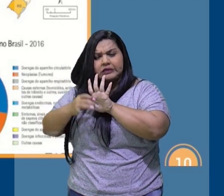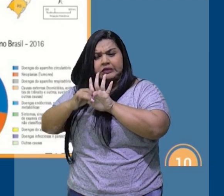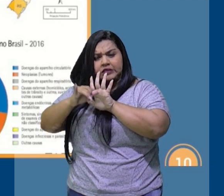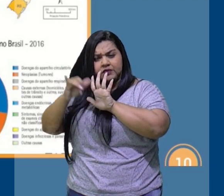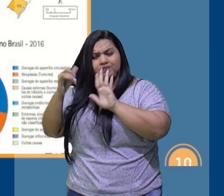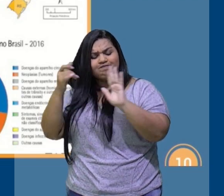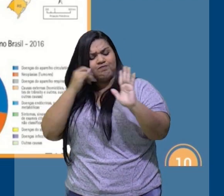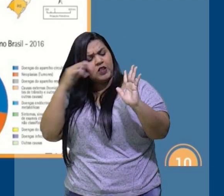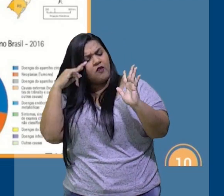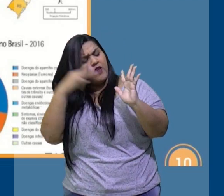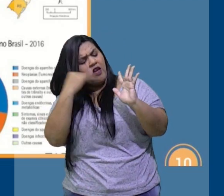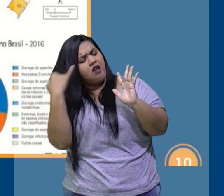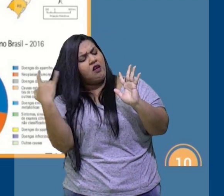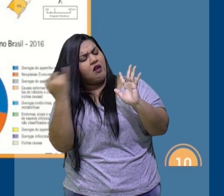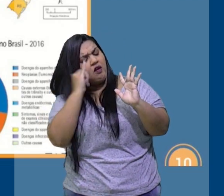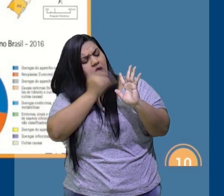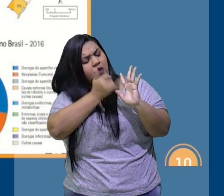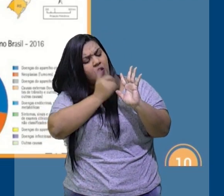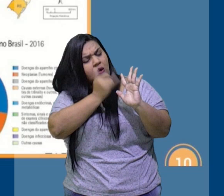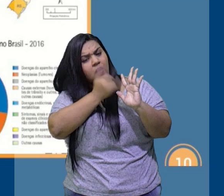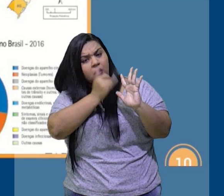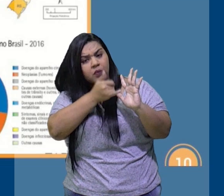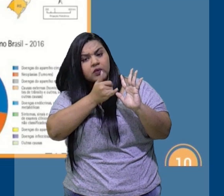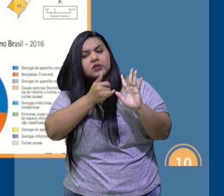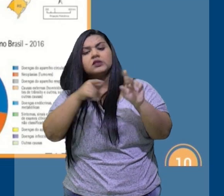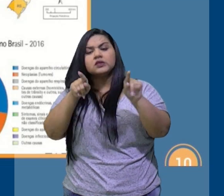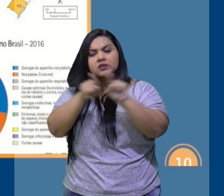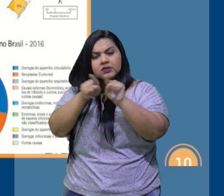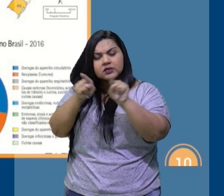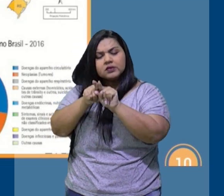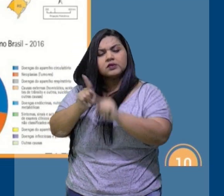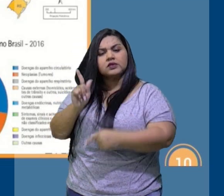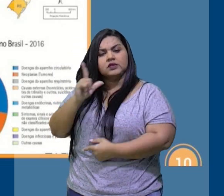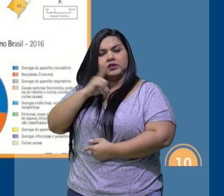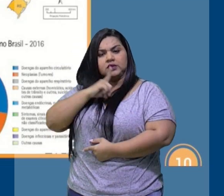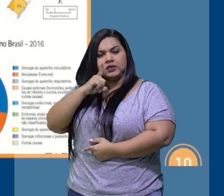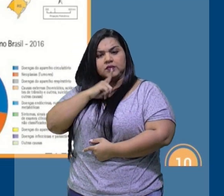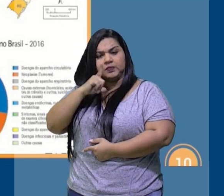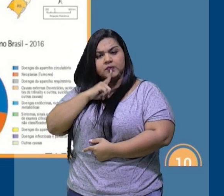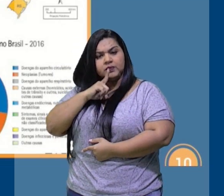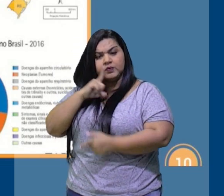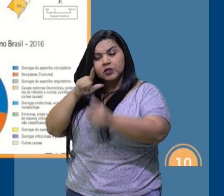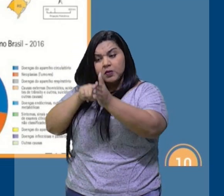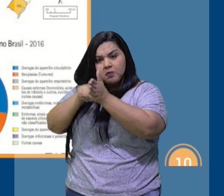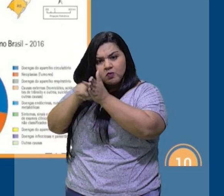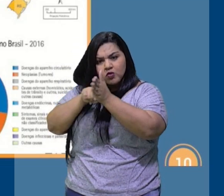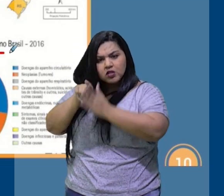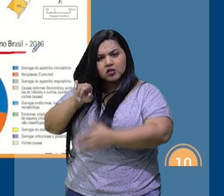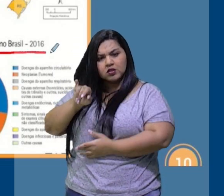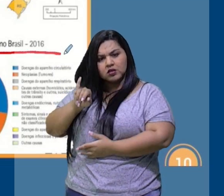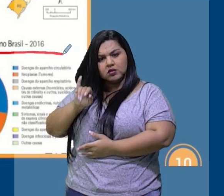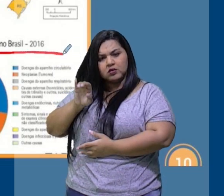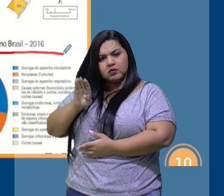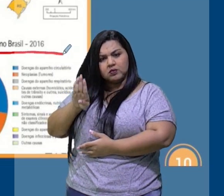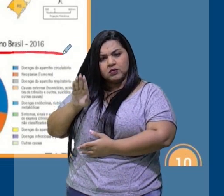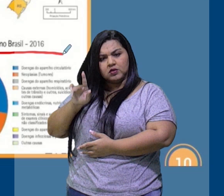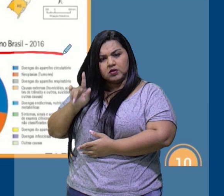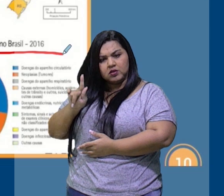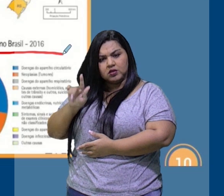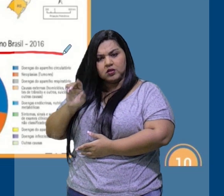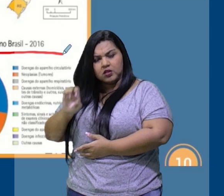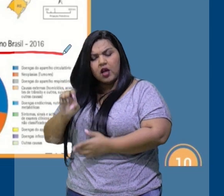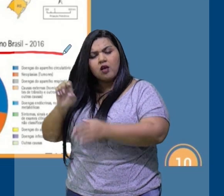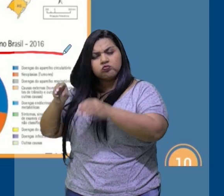informações. E, além disso, né, a gente tem aqui nesse mapa do IBGE, ele ainda colocou aqui algumas informações